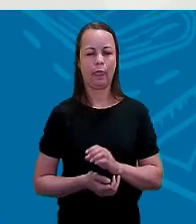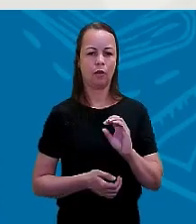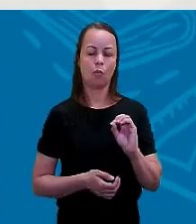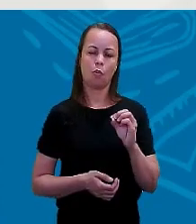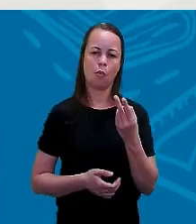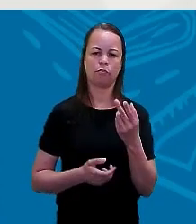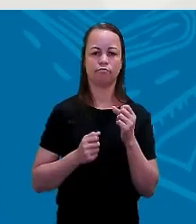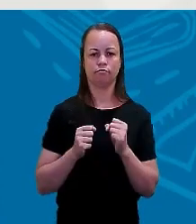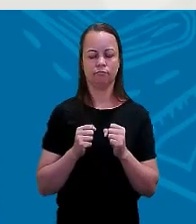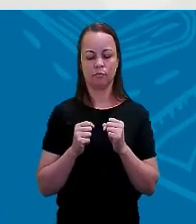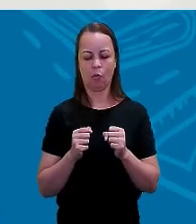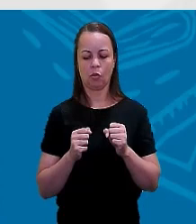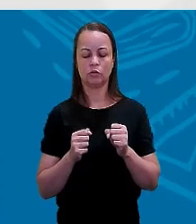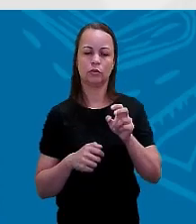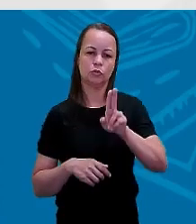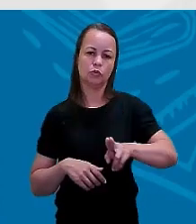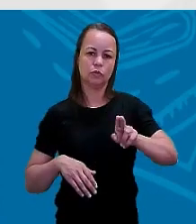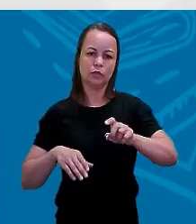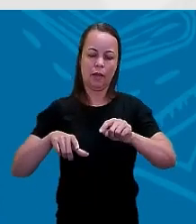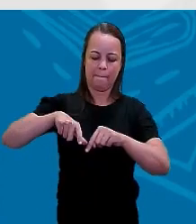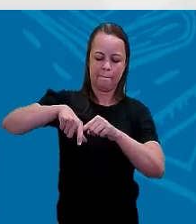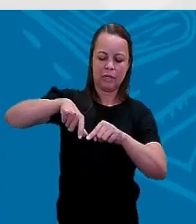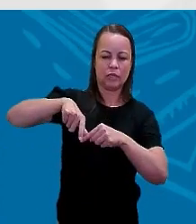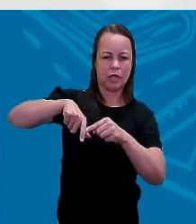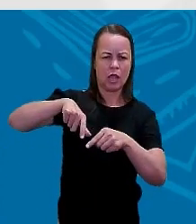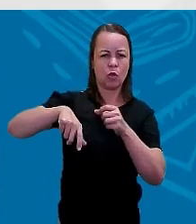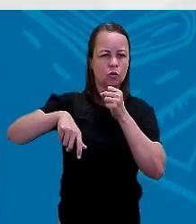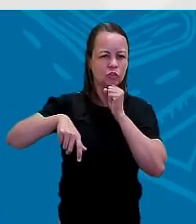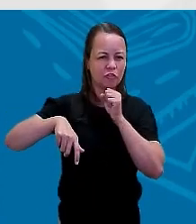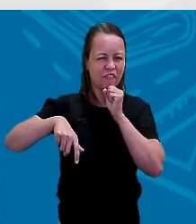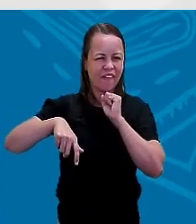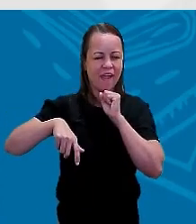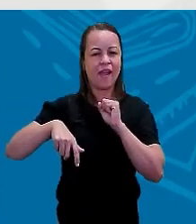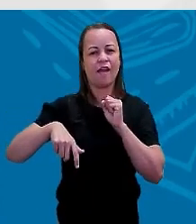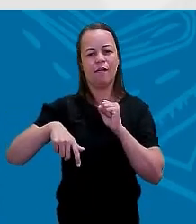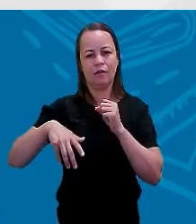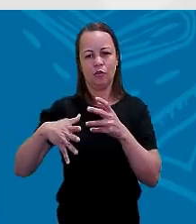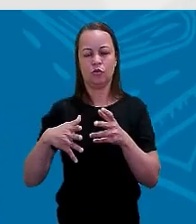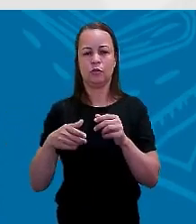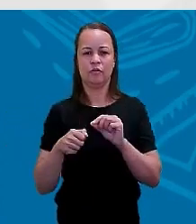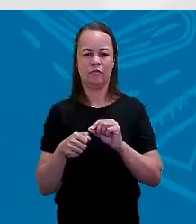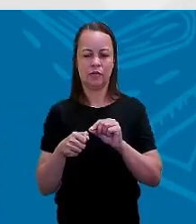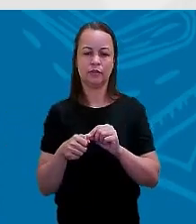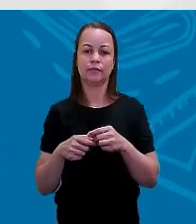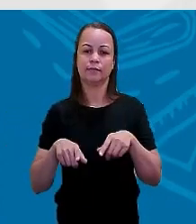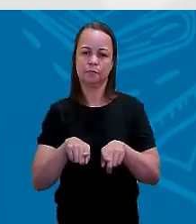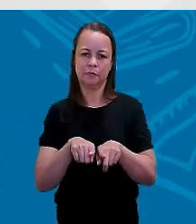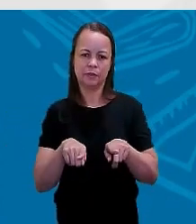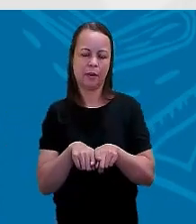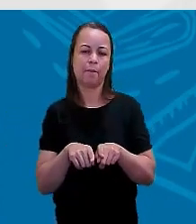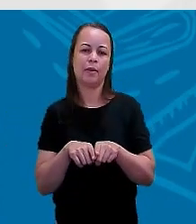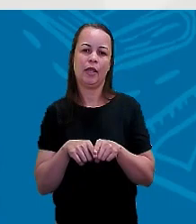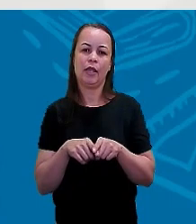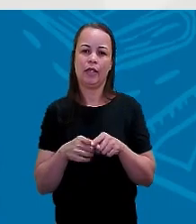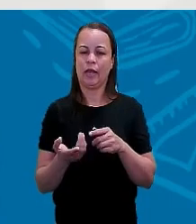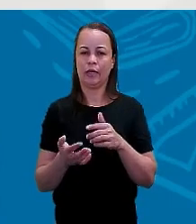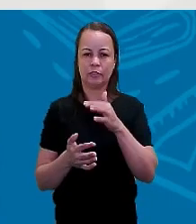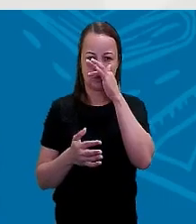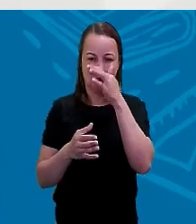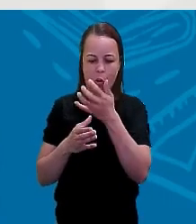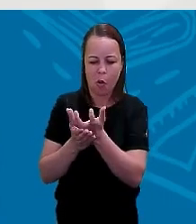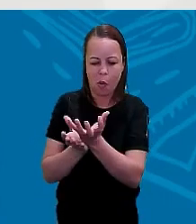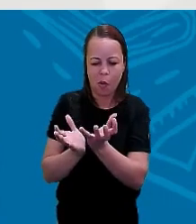utilizar também pneus, né, já velhos, utilizados, para também fazer aquelas hortas, né,